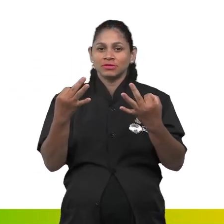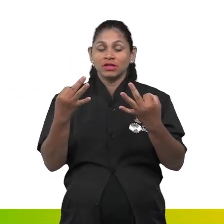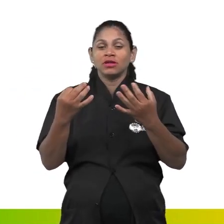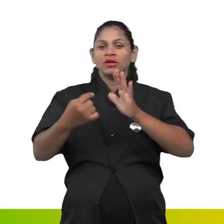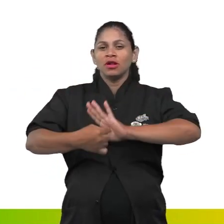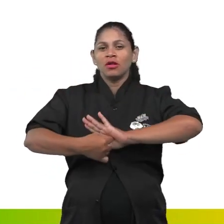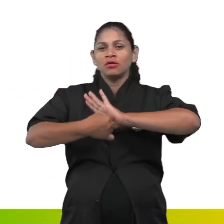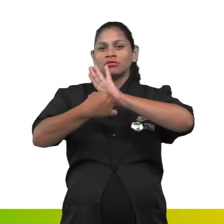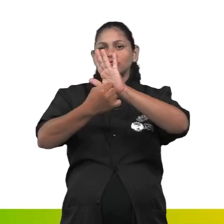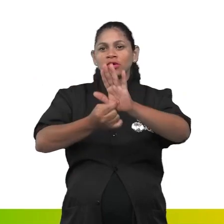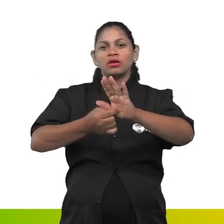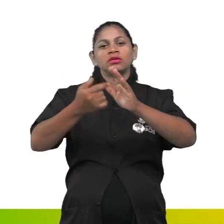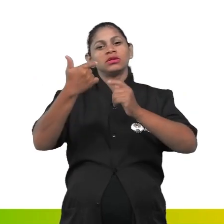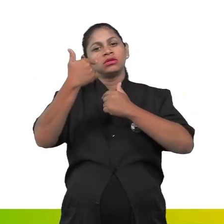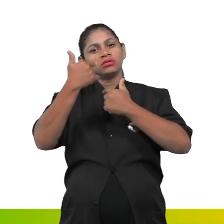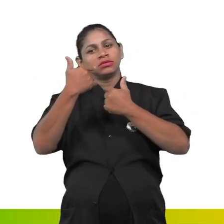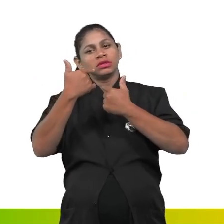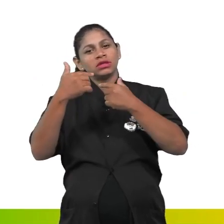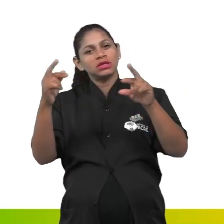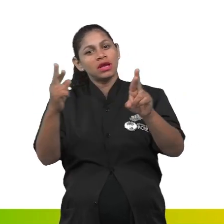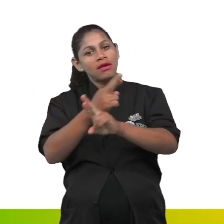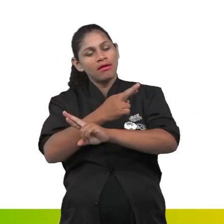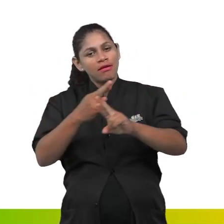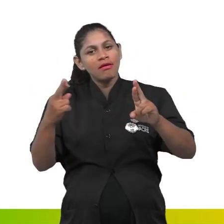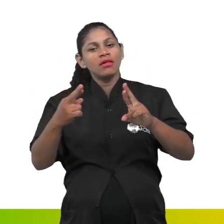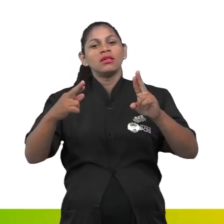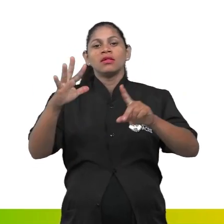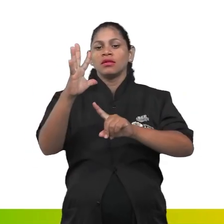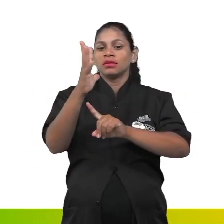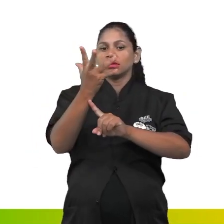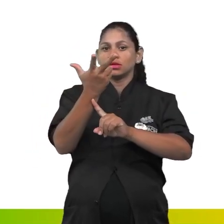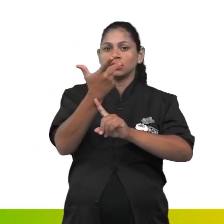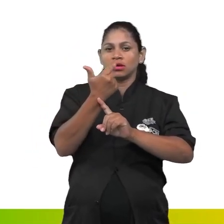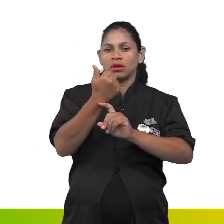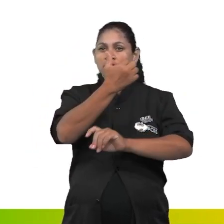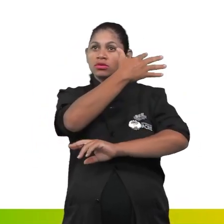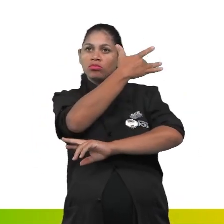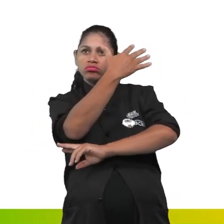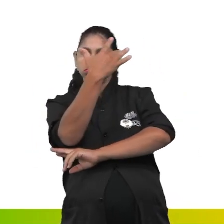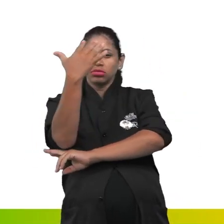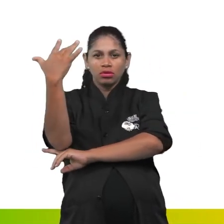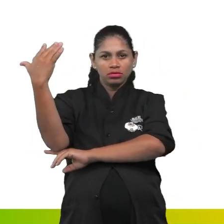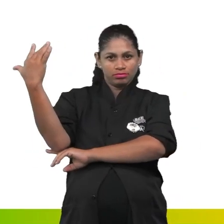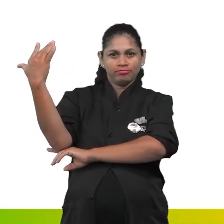pouco dessa linguagem, dessa relação da arte com a natureza.